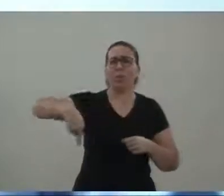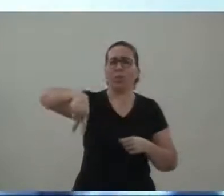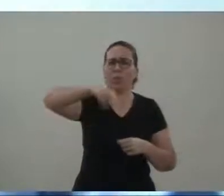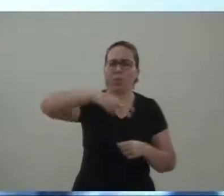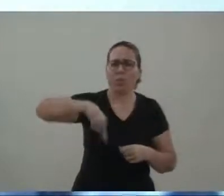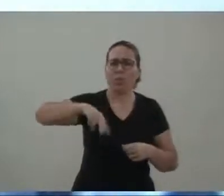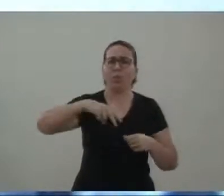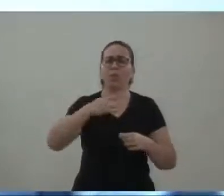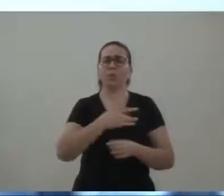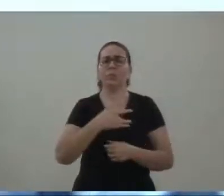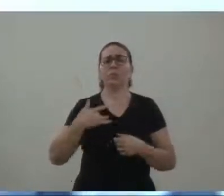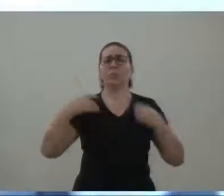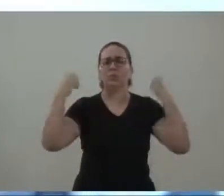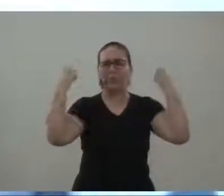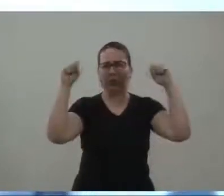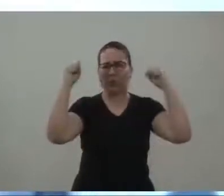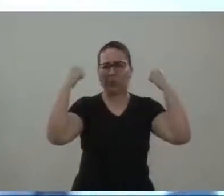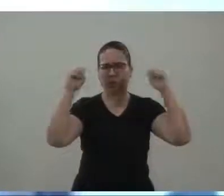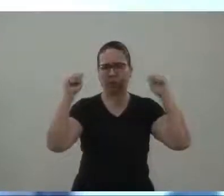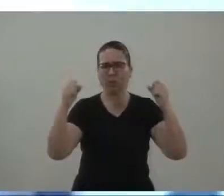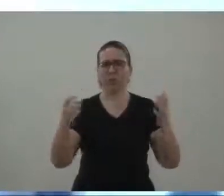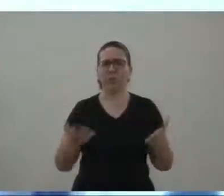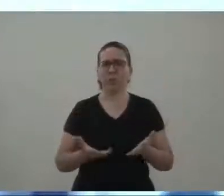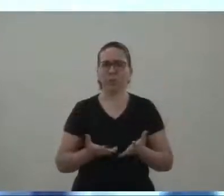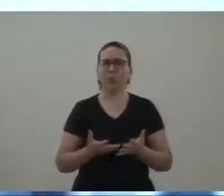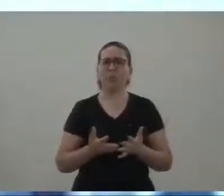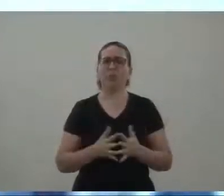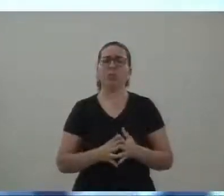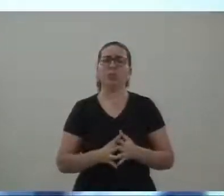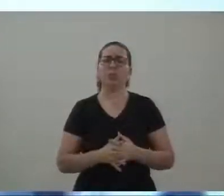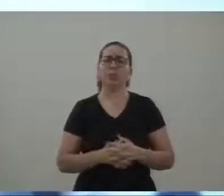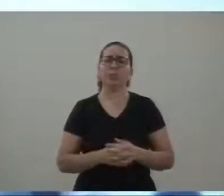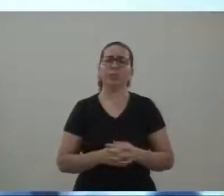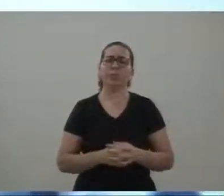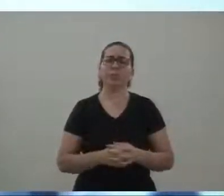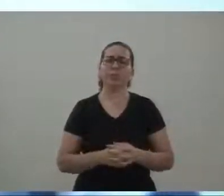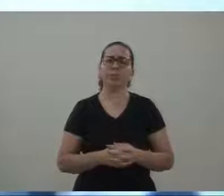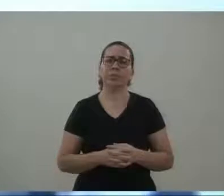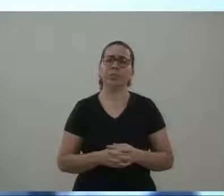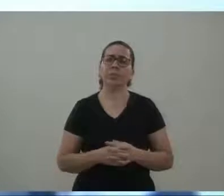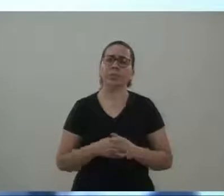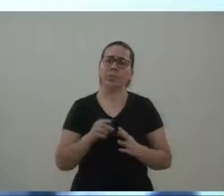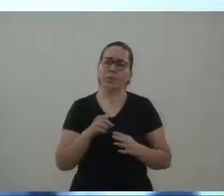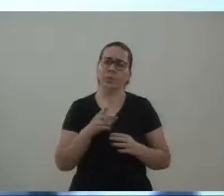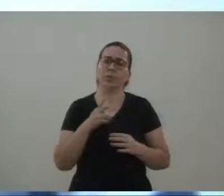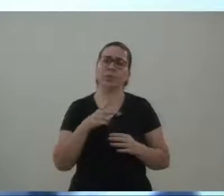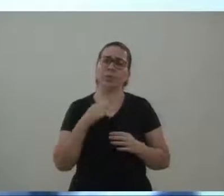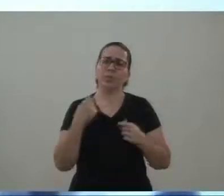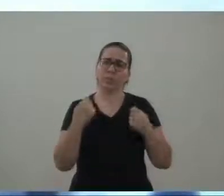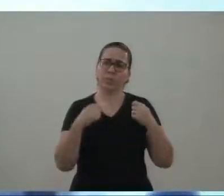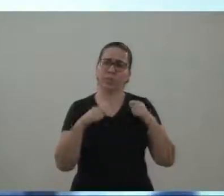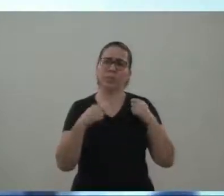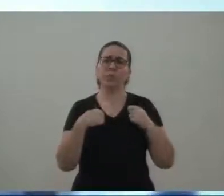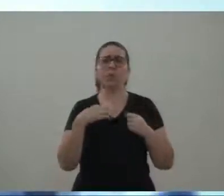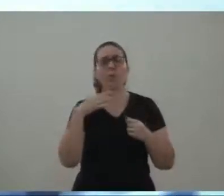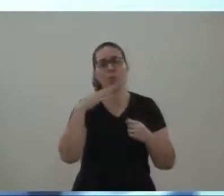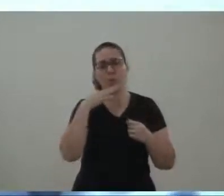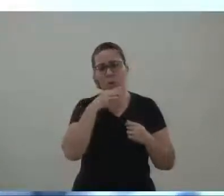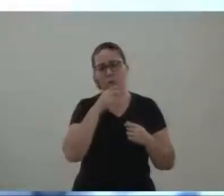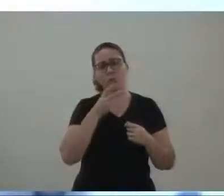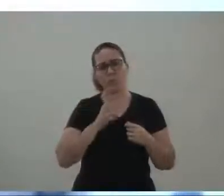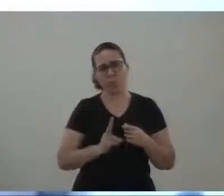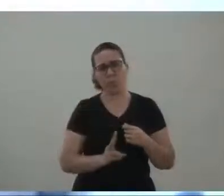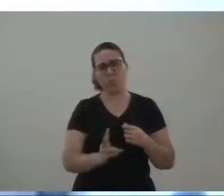atividade física outdoor, né, ou seja, fora de ambientes fechados, e isso deve prevalecer e eu creio que vai